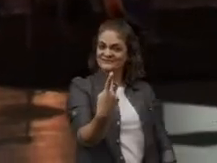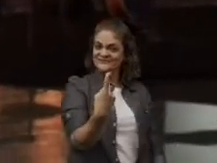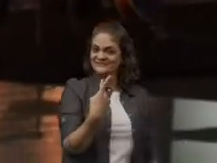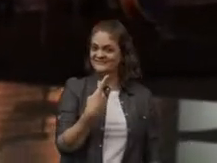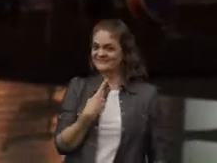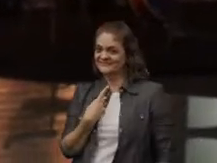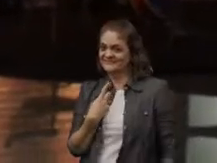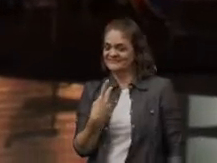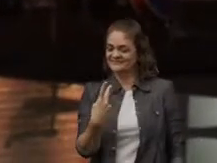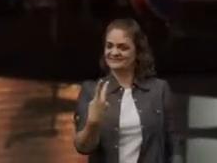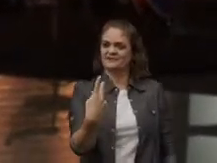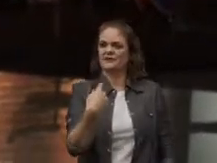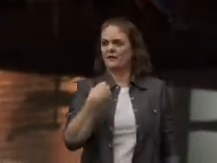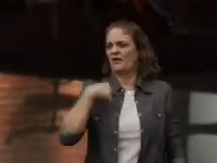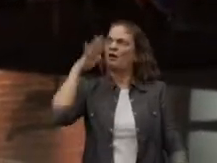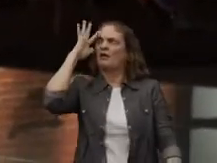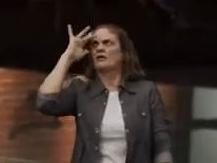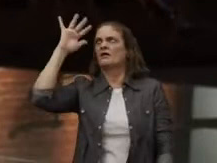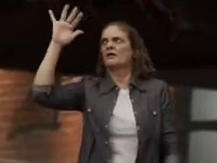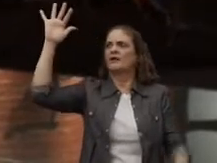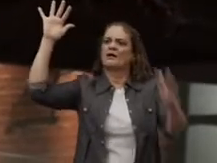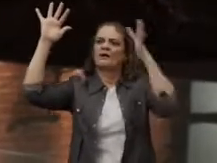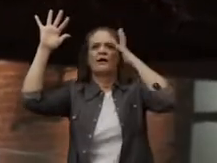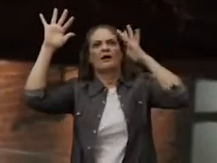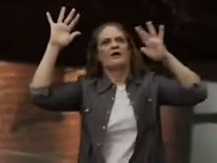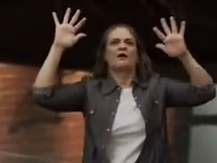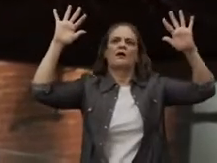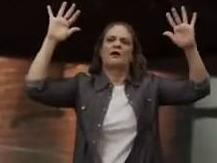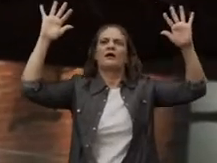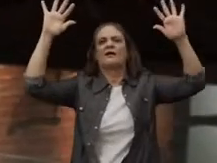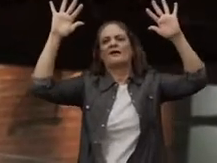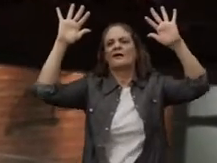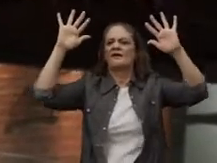velocidade do meu pensamento.